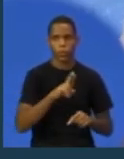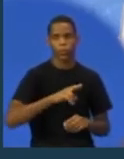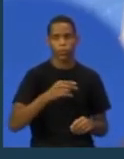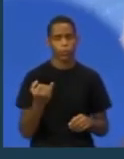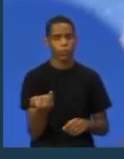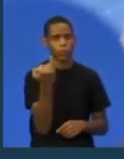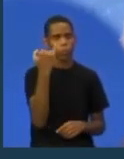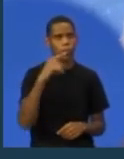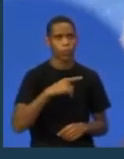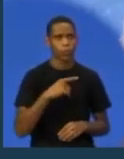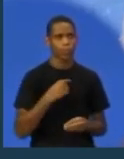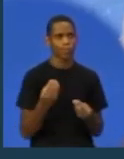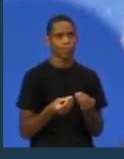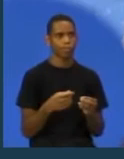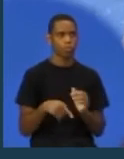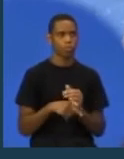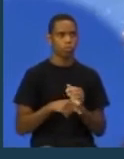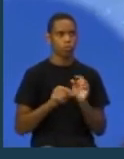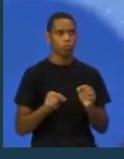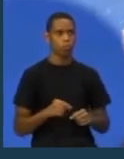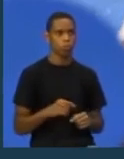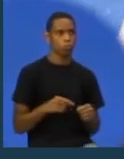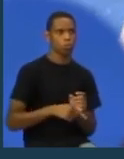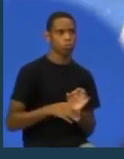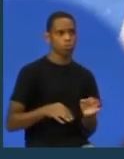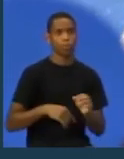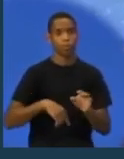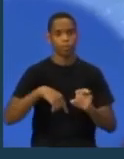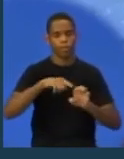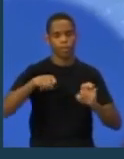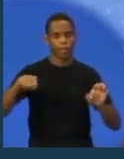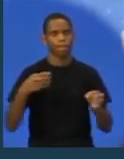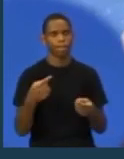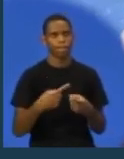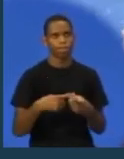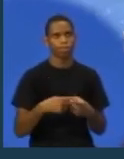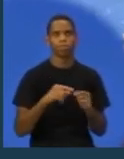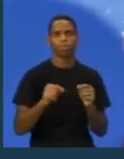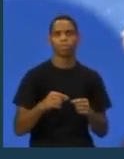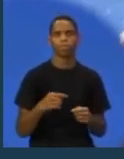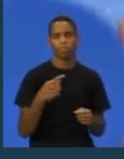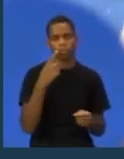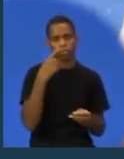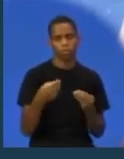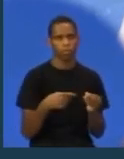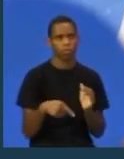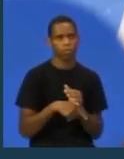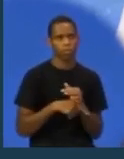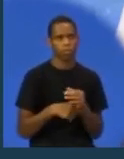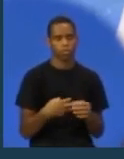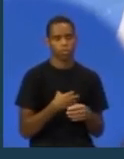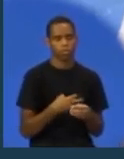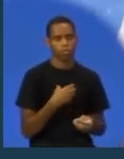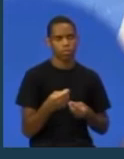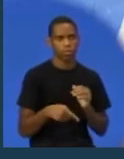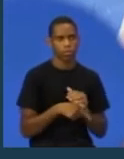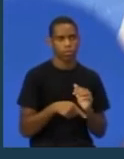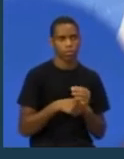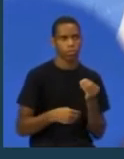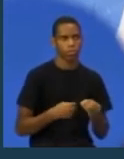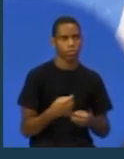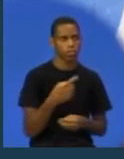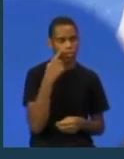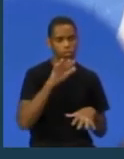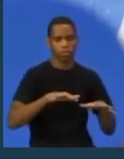recurso indispensável para a estatística, porque você tem ali a análise do comportamento de uma